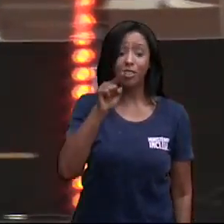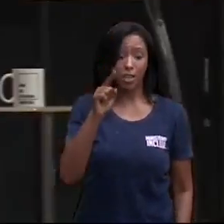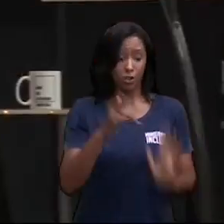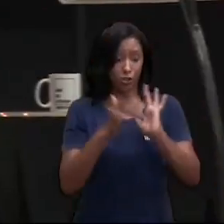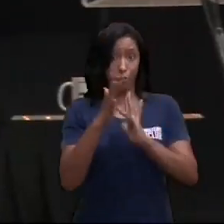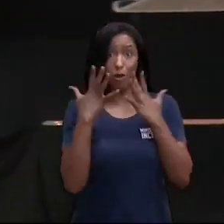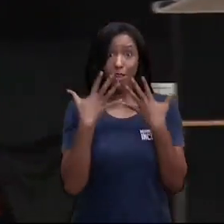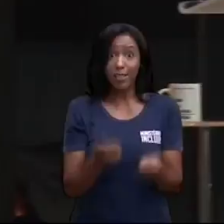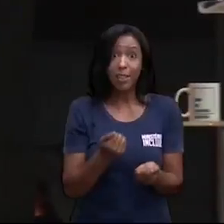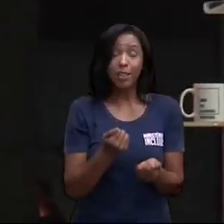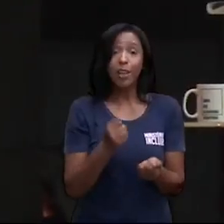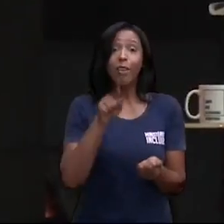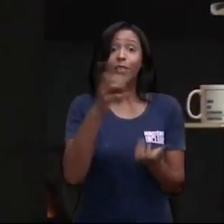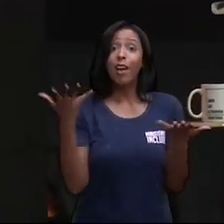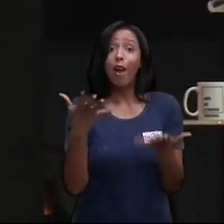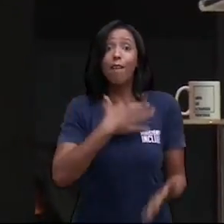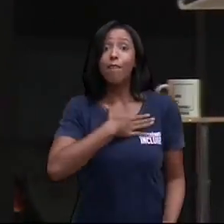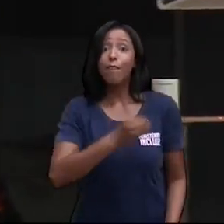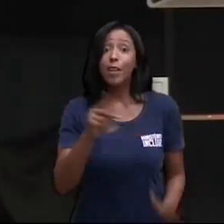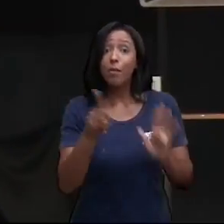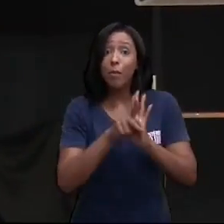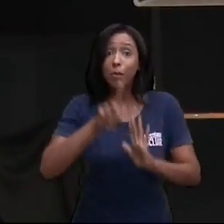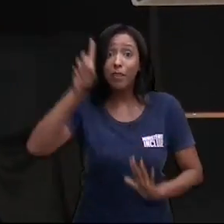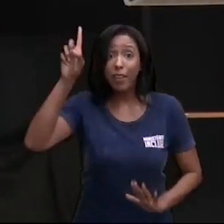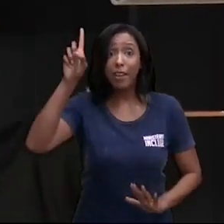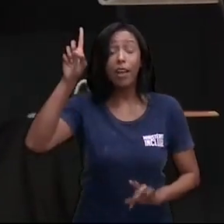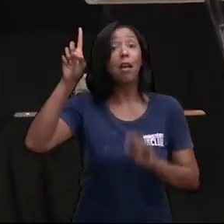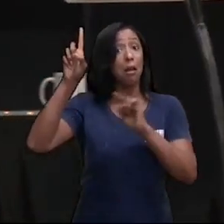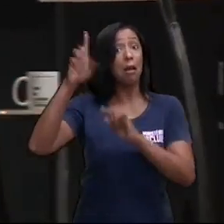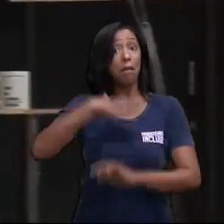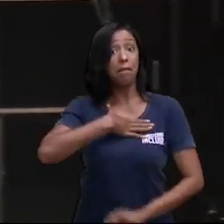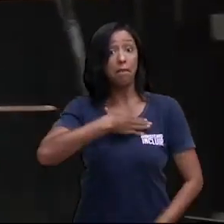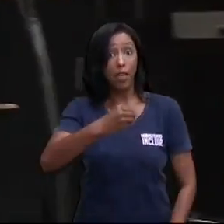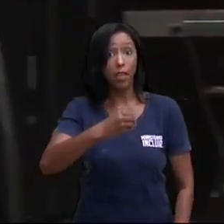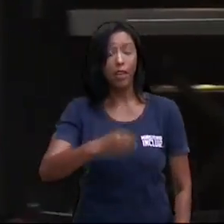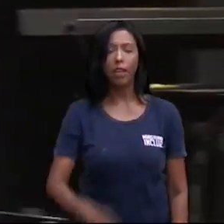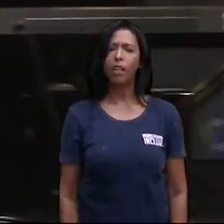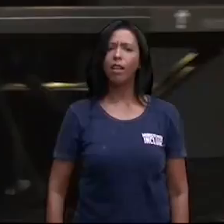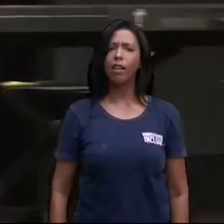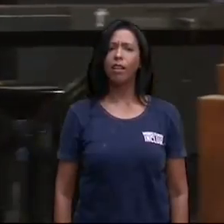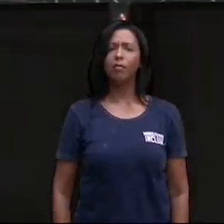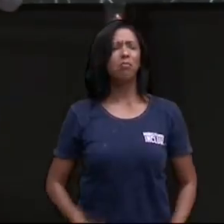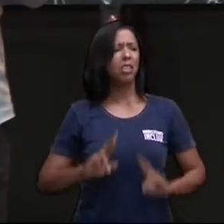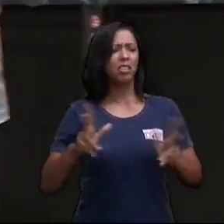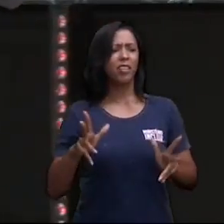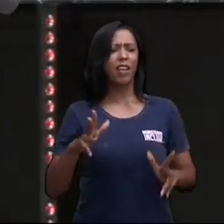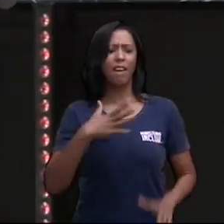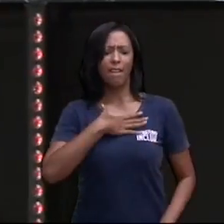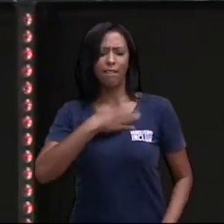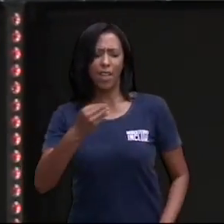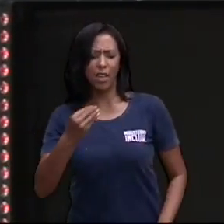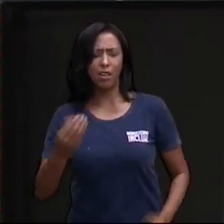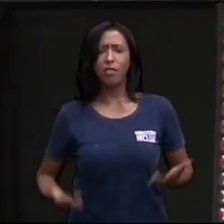você possa ser filho de Deus o filho qual a diferença de um empregado por